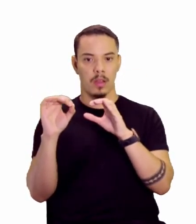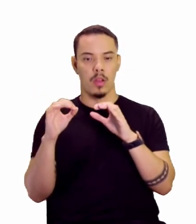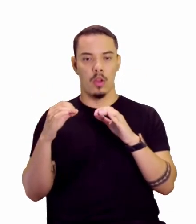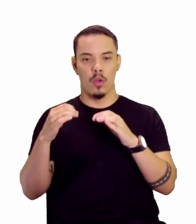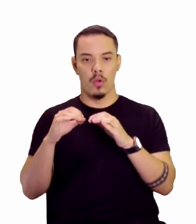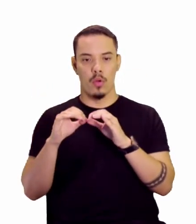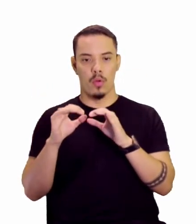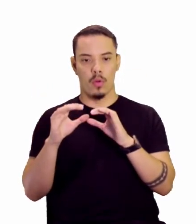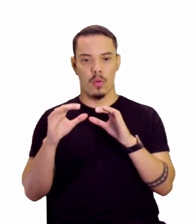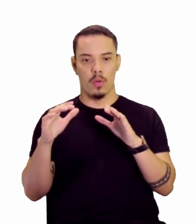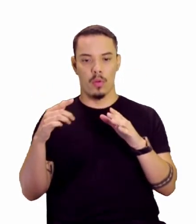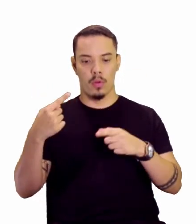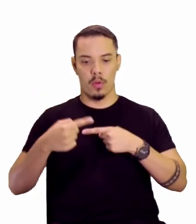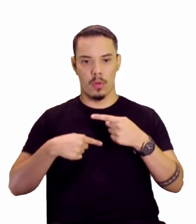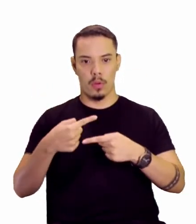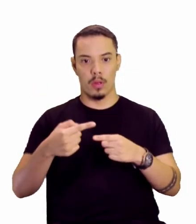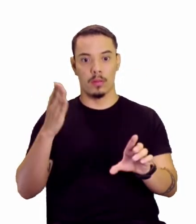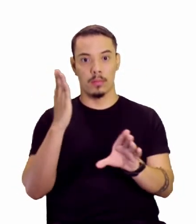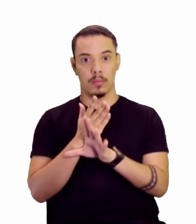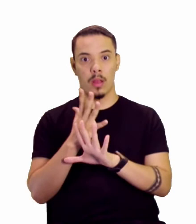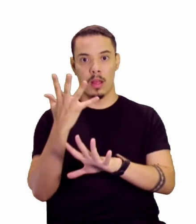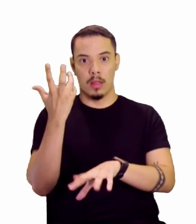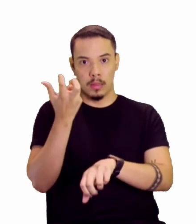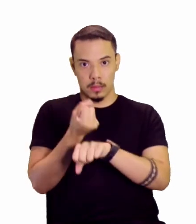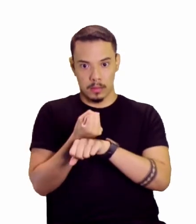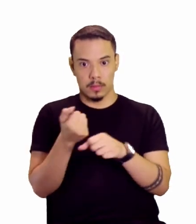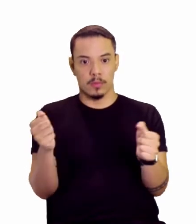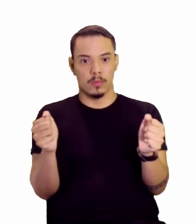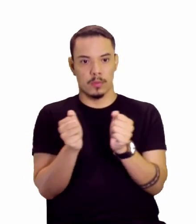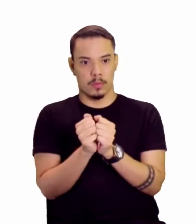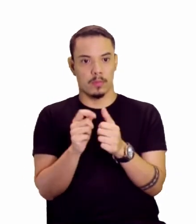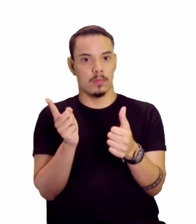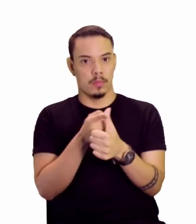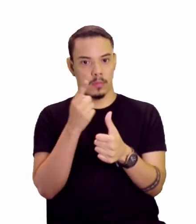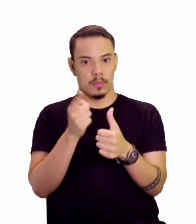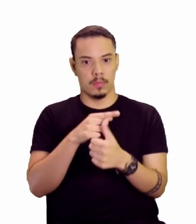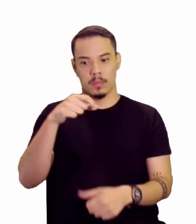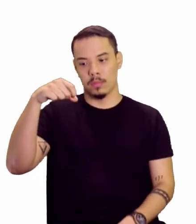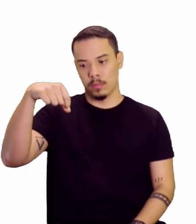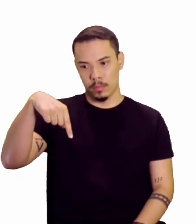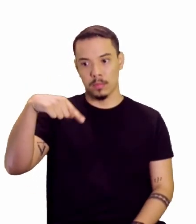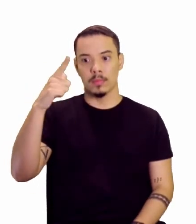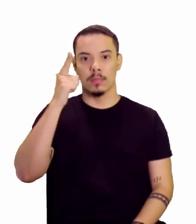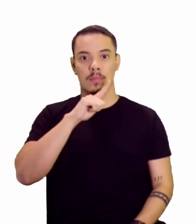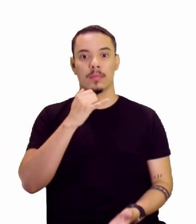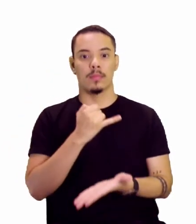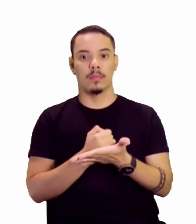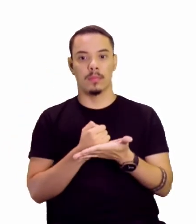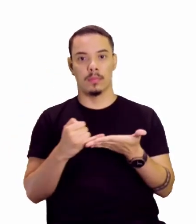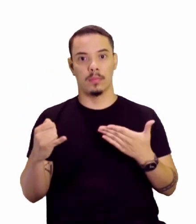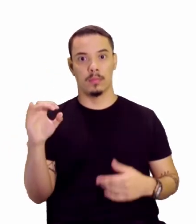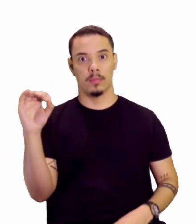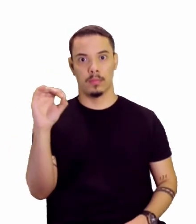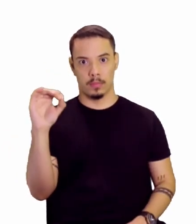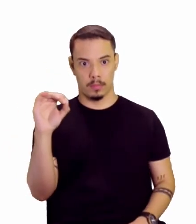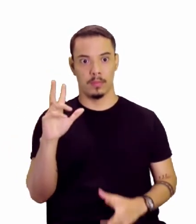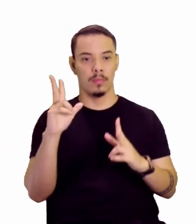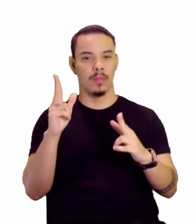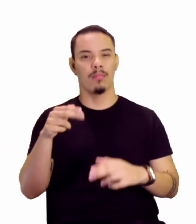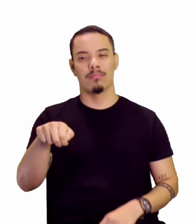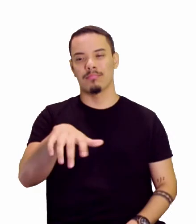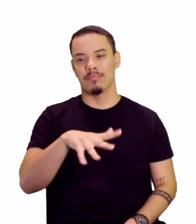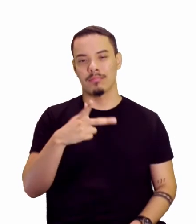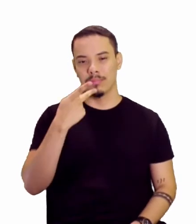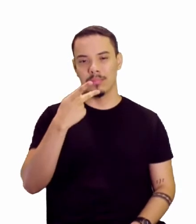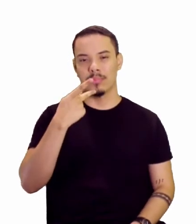solta a primeira gota, depois aí, a outra. Aí, devido aqui à atração, a primeira gota sai. Então, inicialmente sai com quanto? 0. Essa situação que a gente fala quando a água